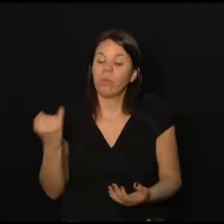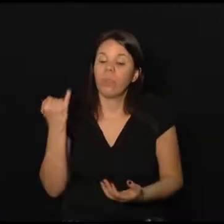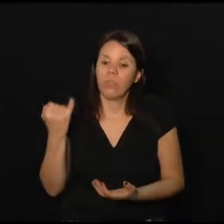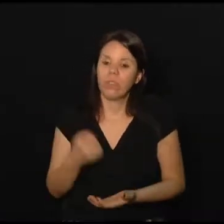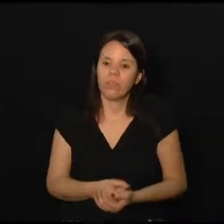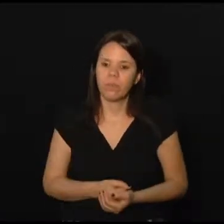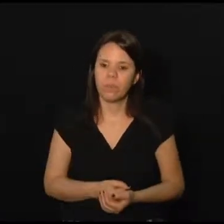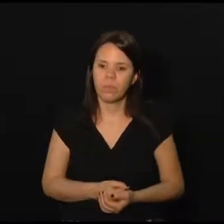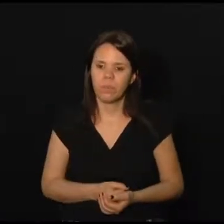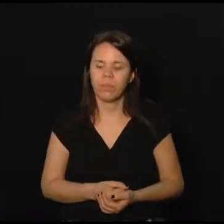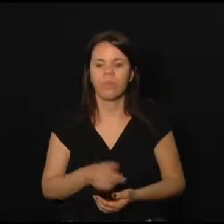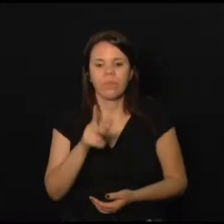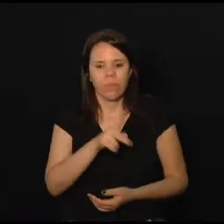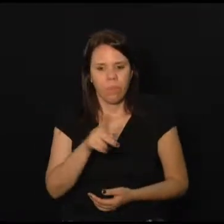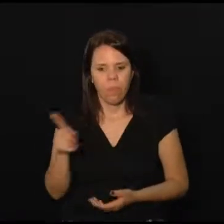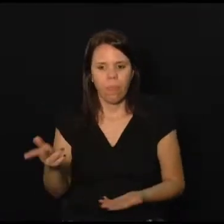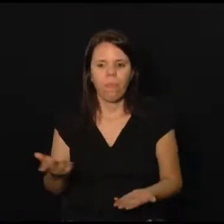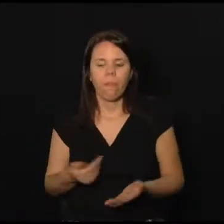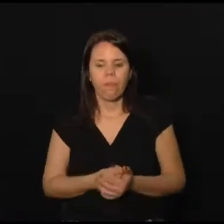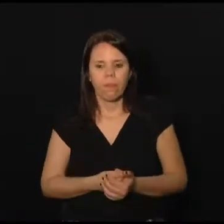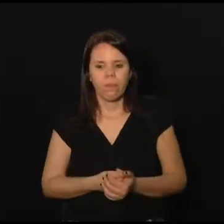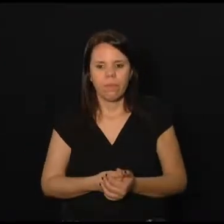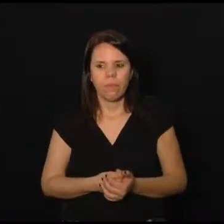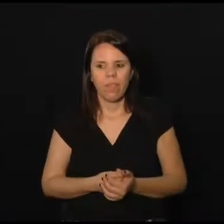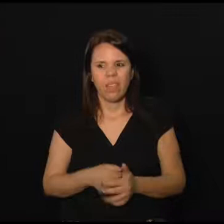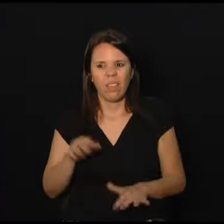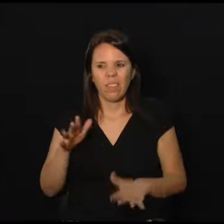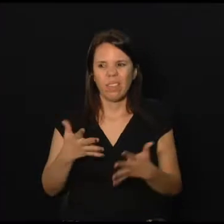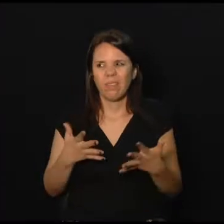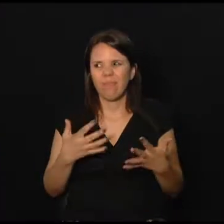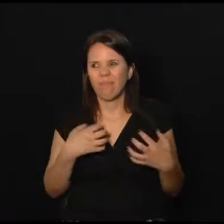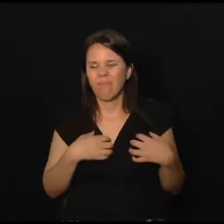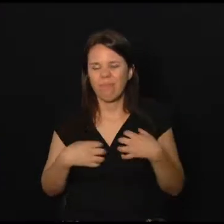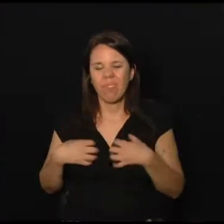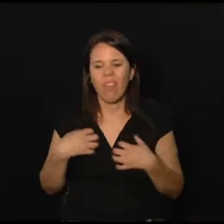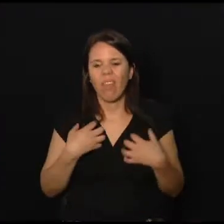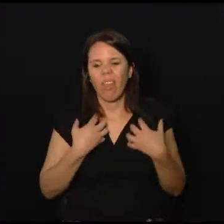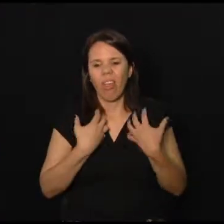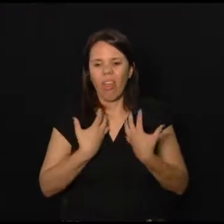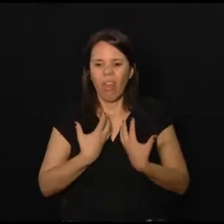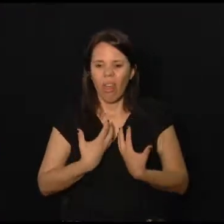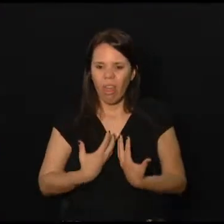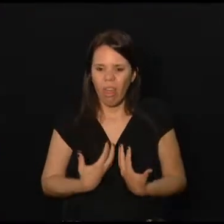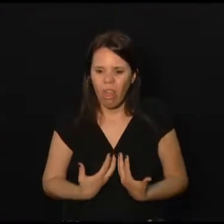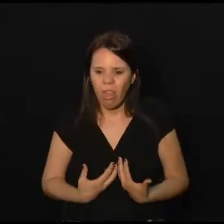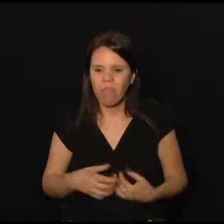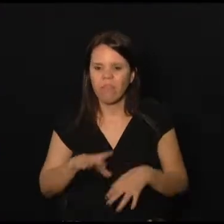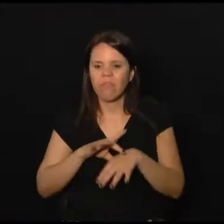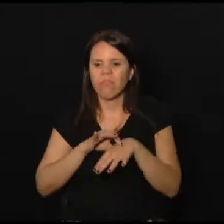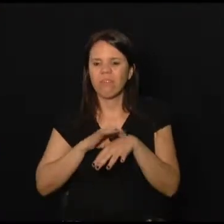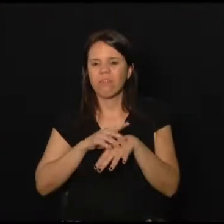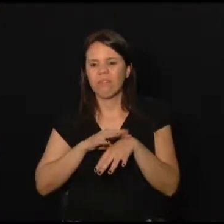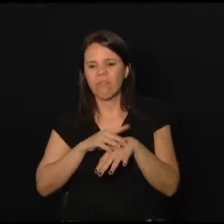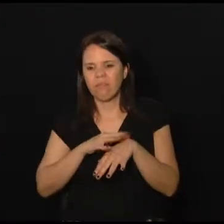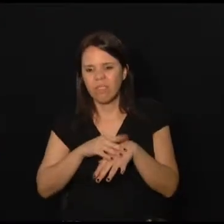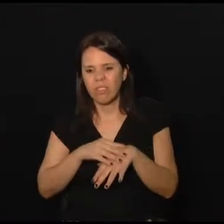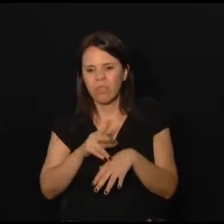importante. Então, os professores estão perdidos, estão cansados, ficando doentes, né?